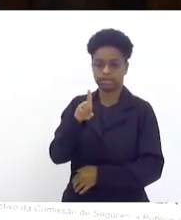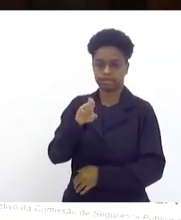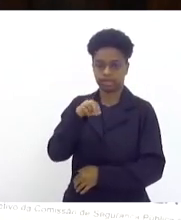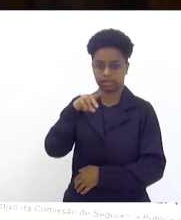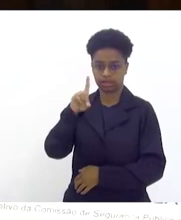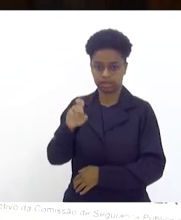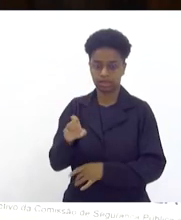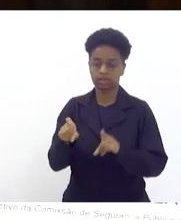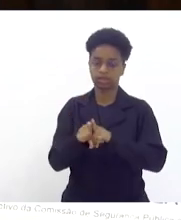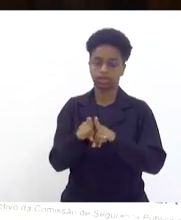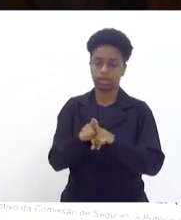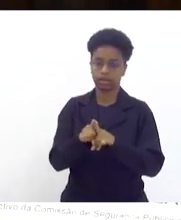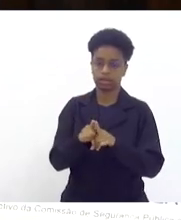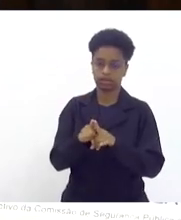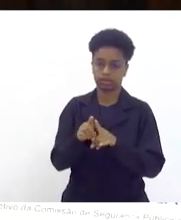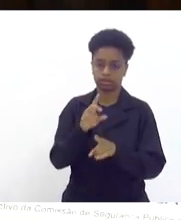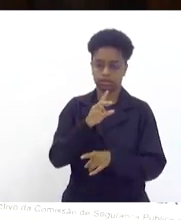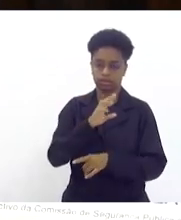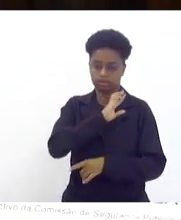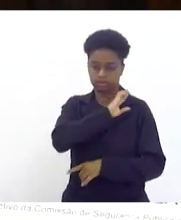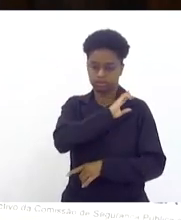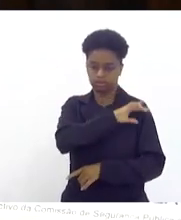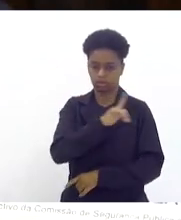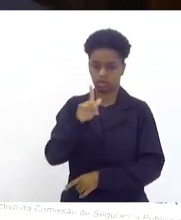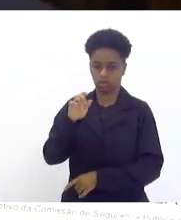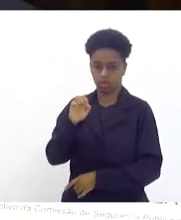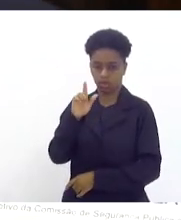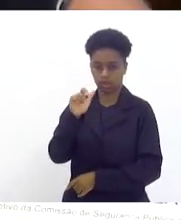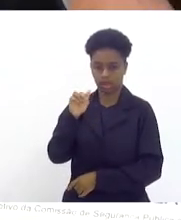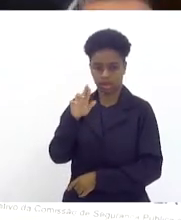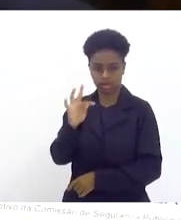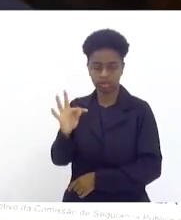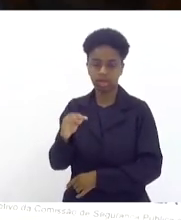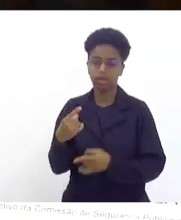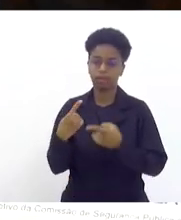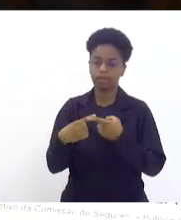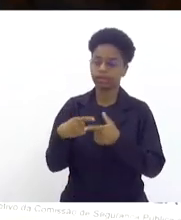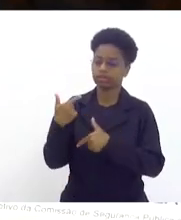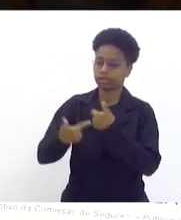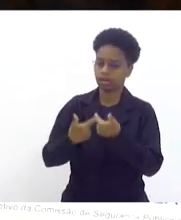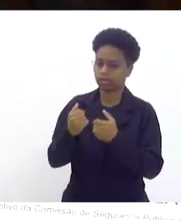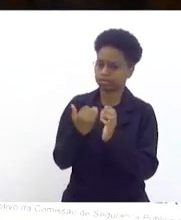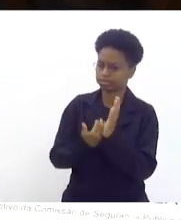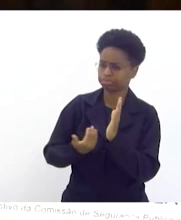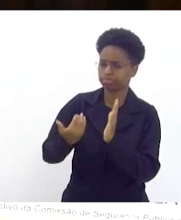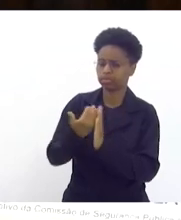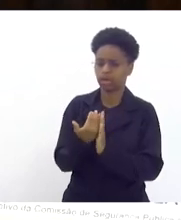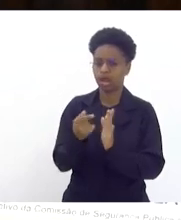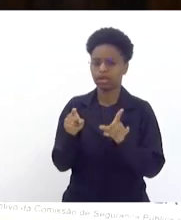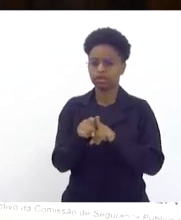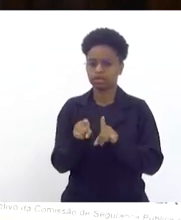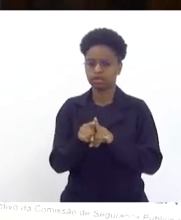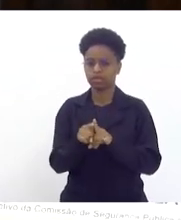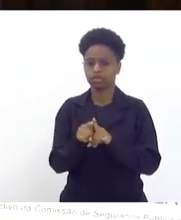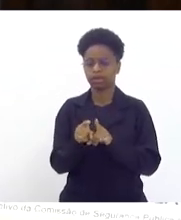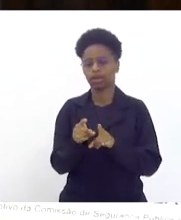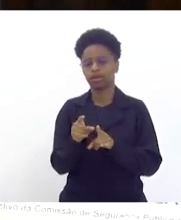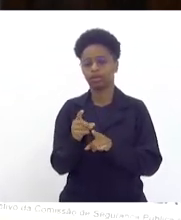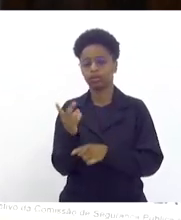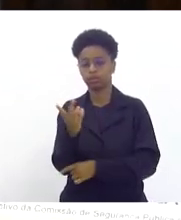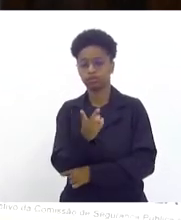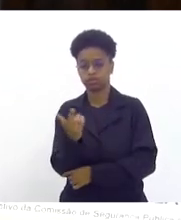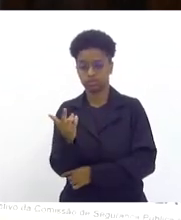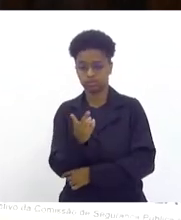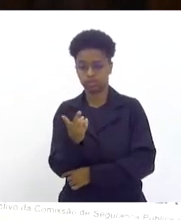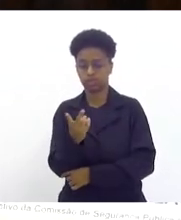angular pelo trabalho que tem feito nesse curto desde que assumiram os comandos o Capitão Rezende